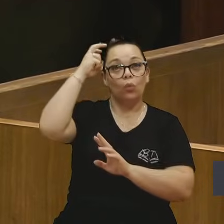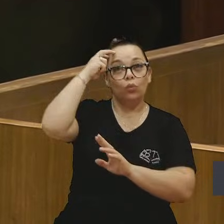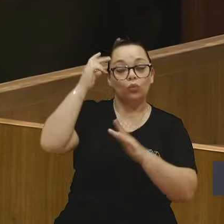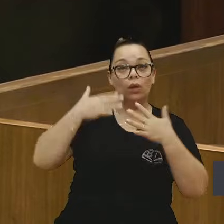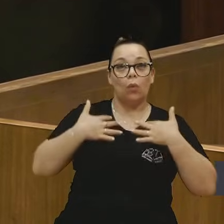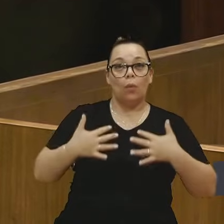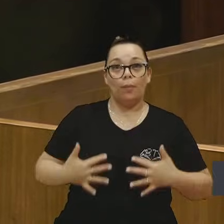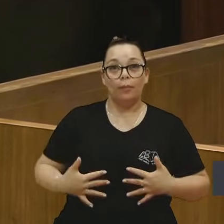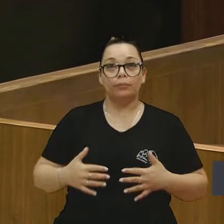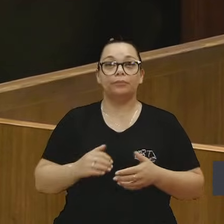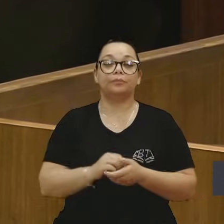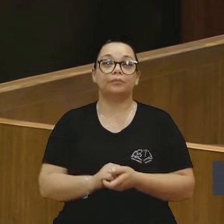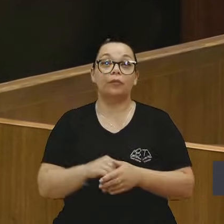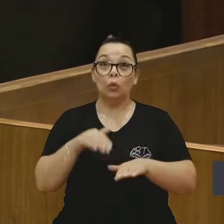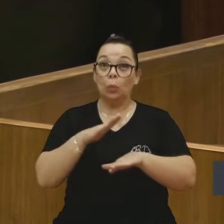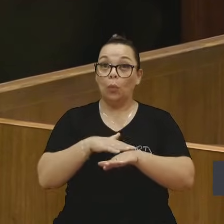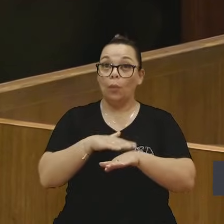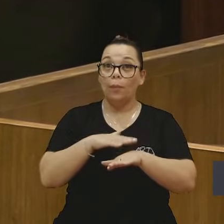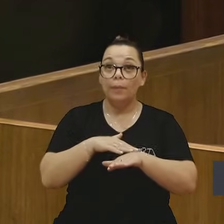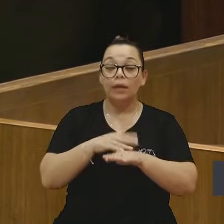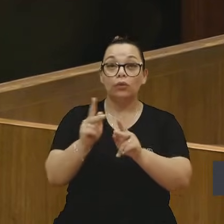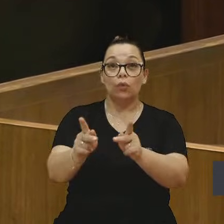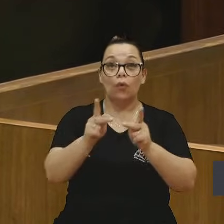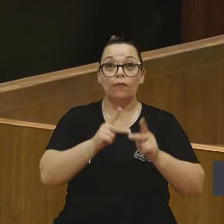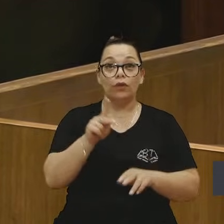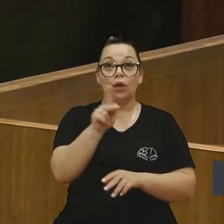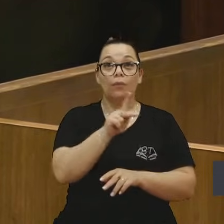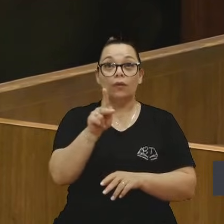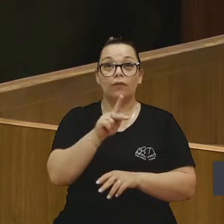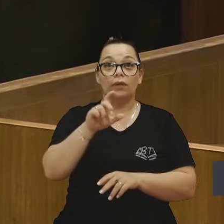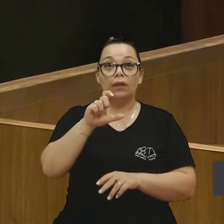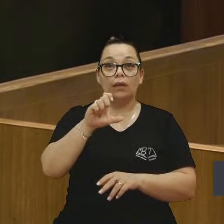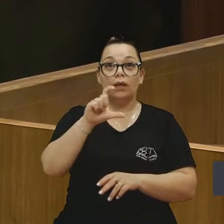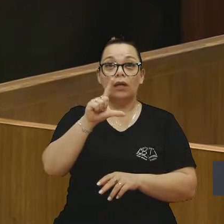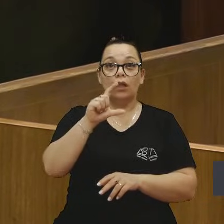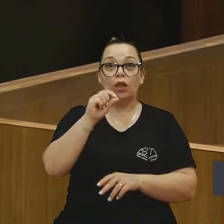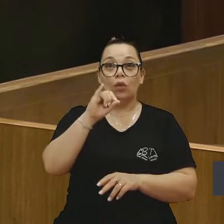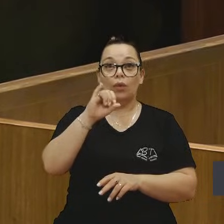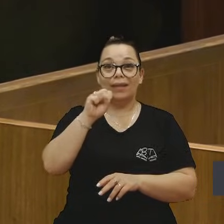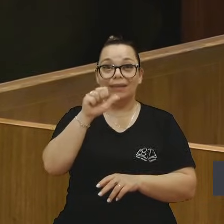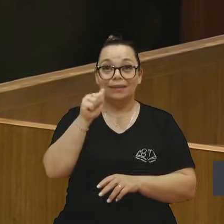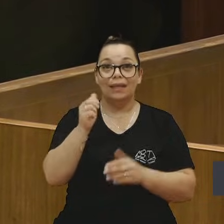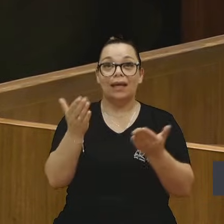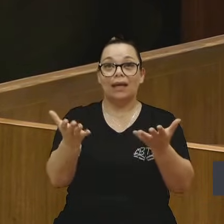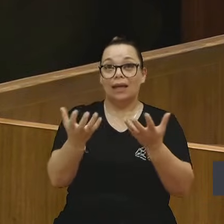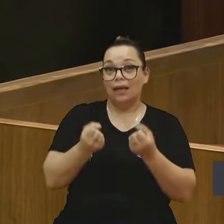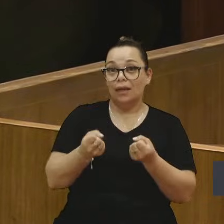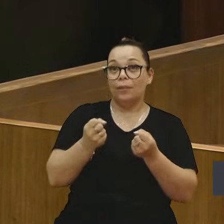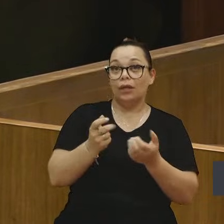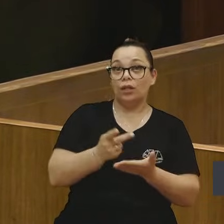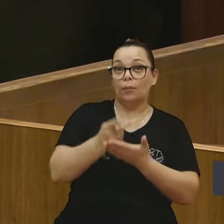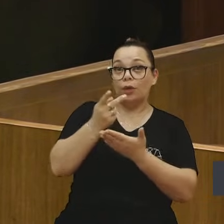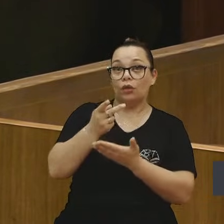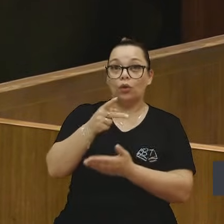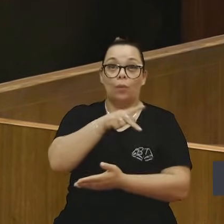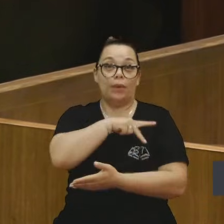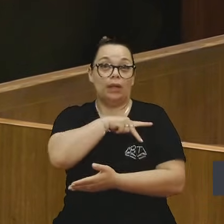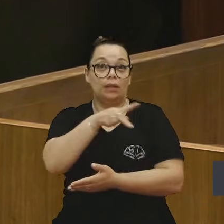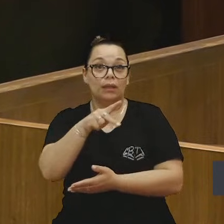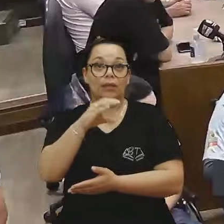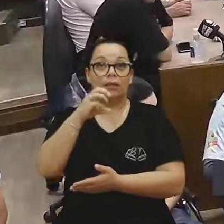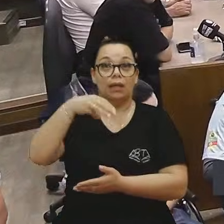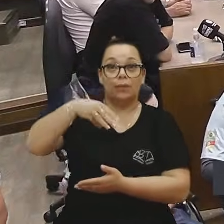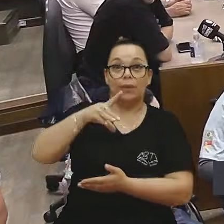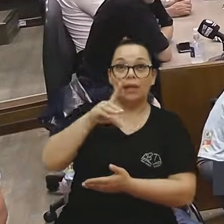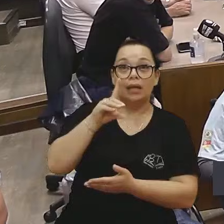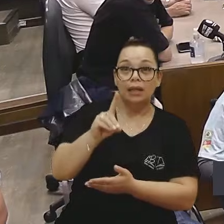Corporal. Neste momento, convido a professora Heloísa Santini para receber das mãos da presidente do CMD